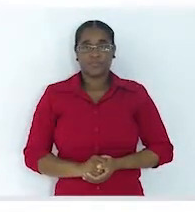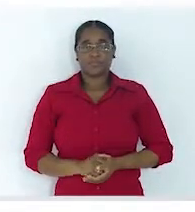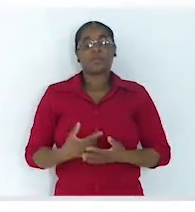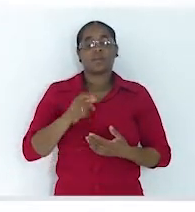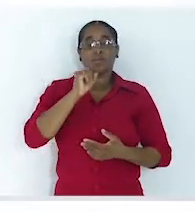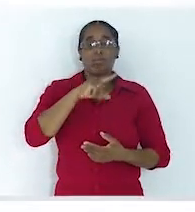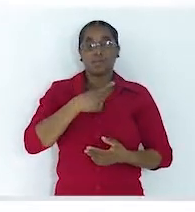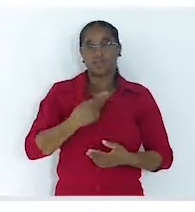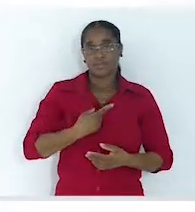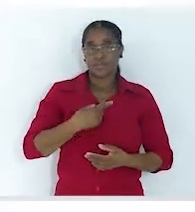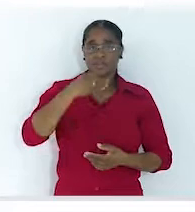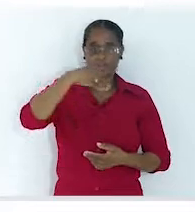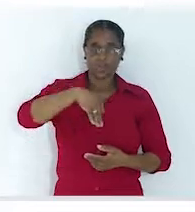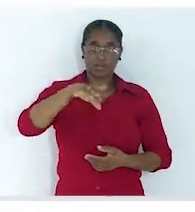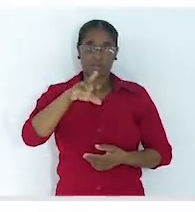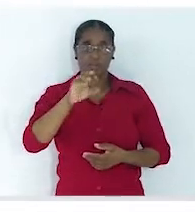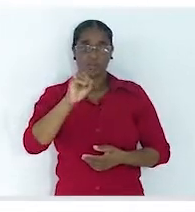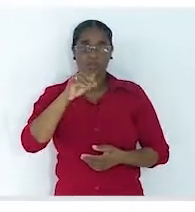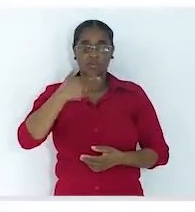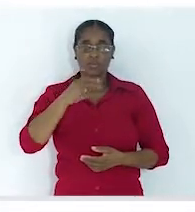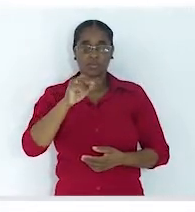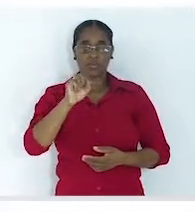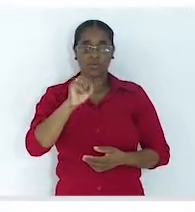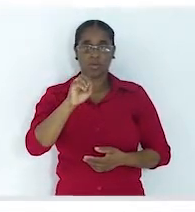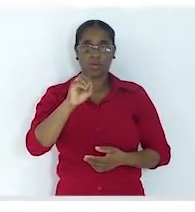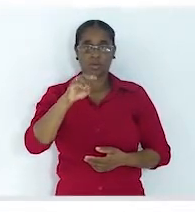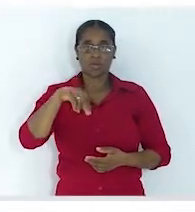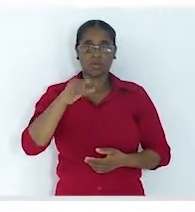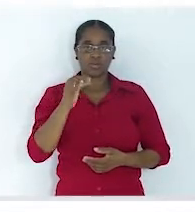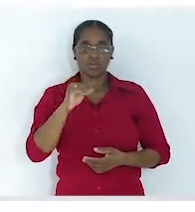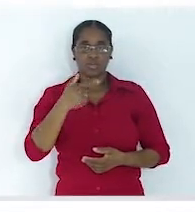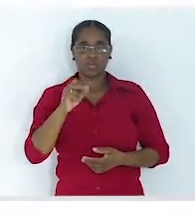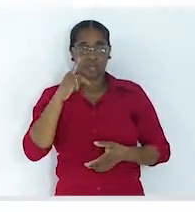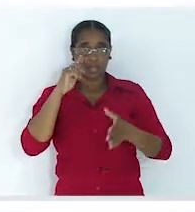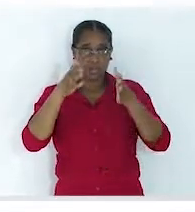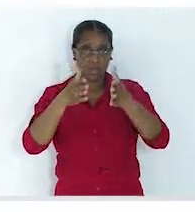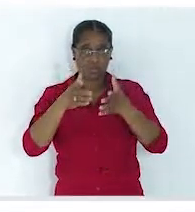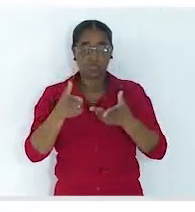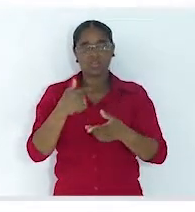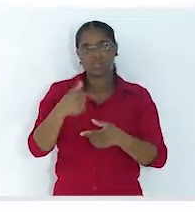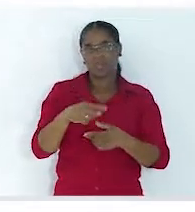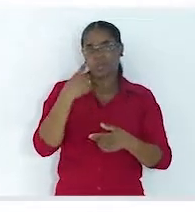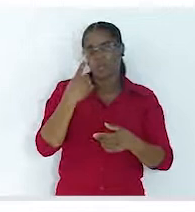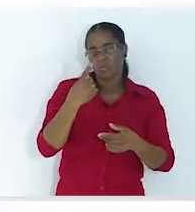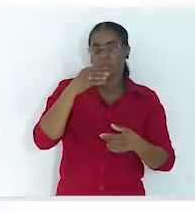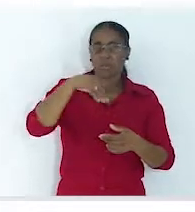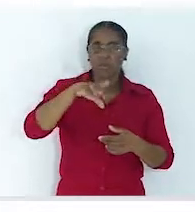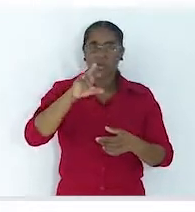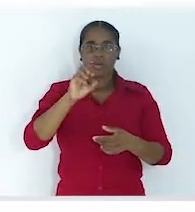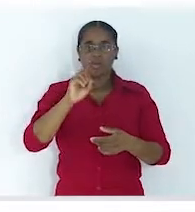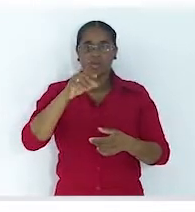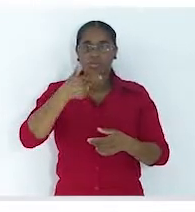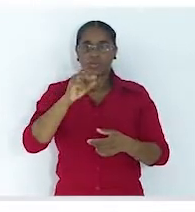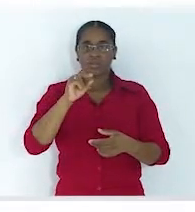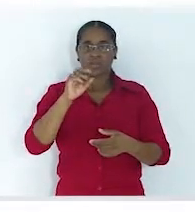Podem ser protagonista, atenção, por vezes há uma protagonista ou pode haver mais